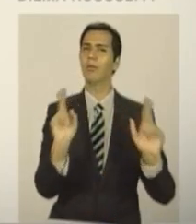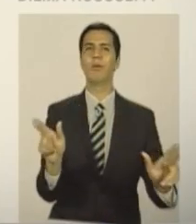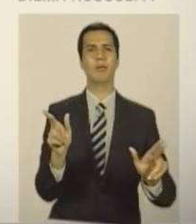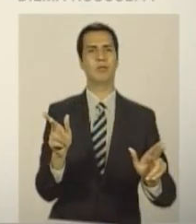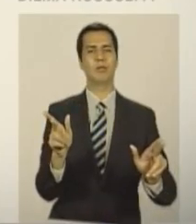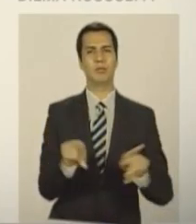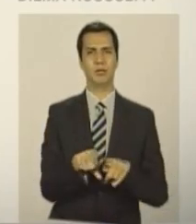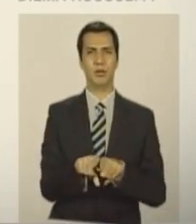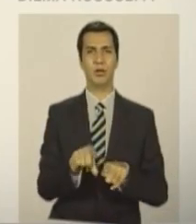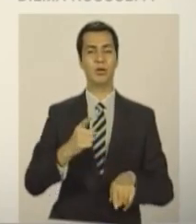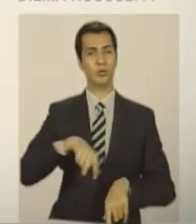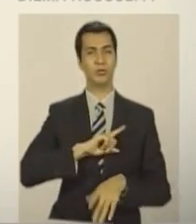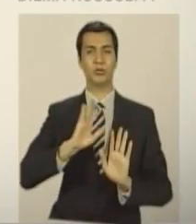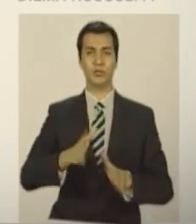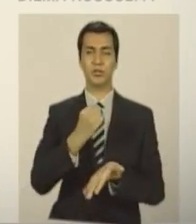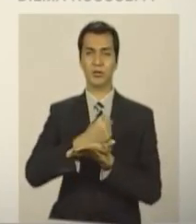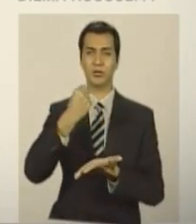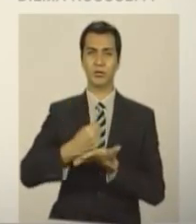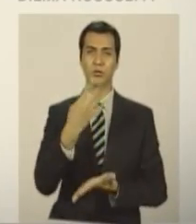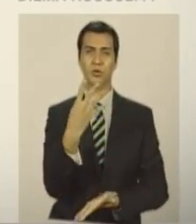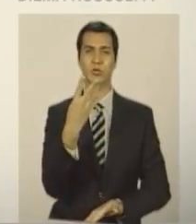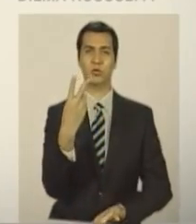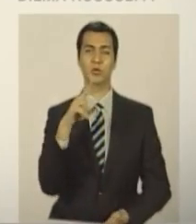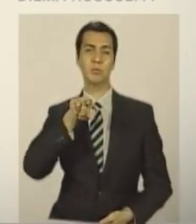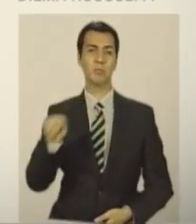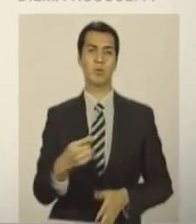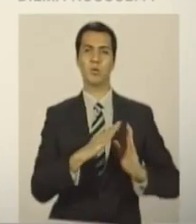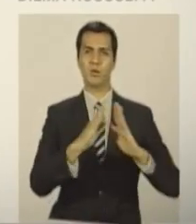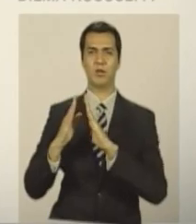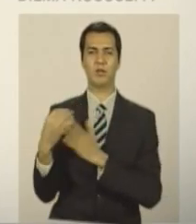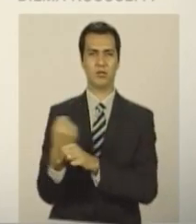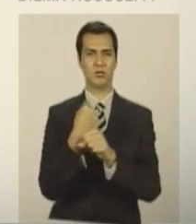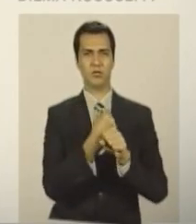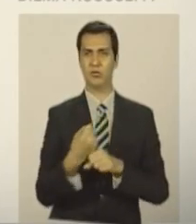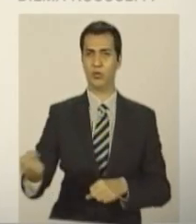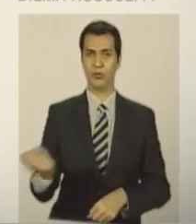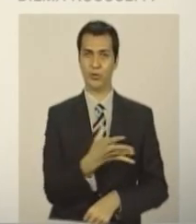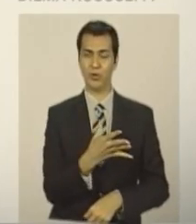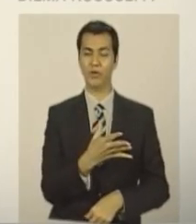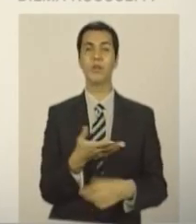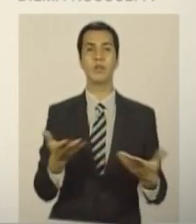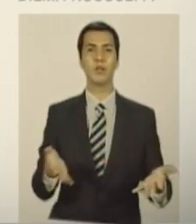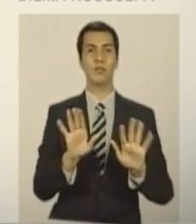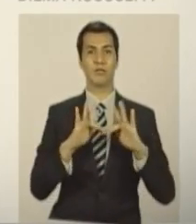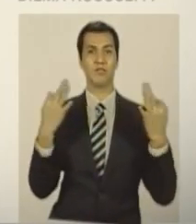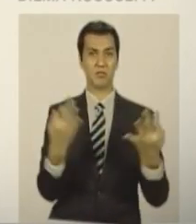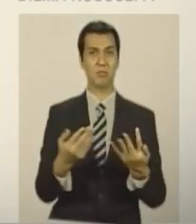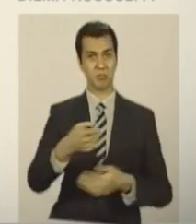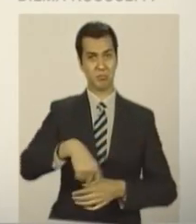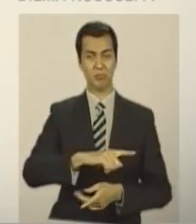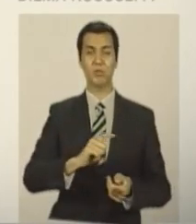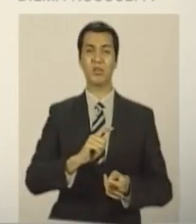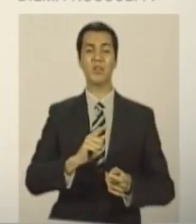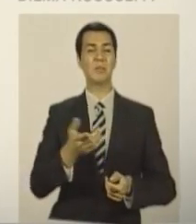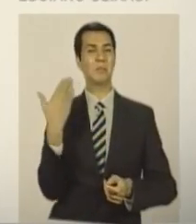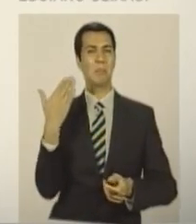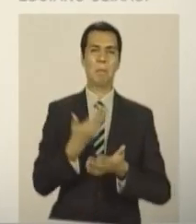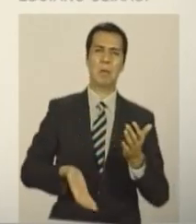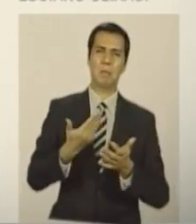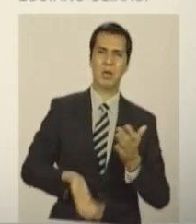42.000 casas e apartamentos. A casa própria, Luciano, vai ajudar essas famílias a recomeçar suas